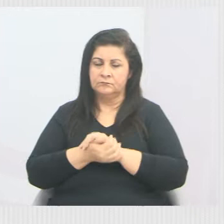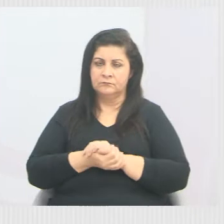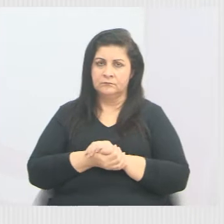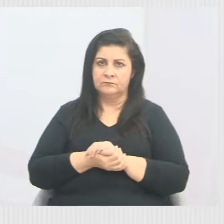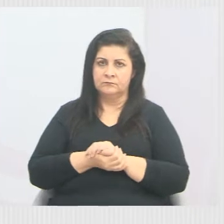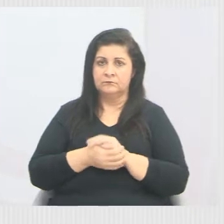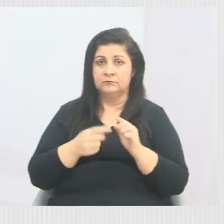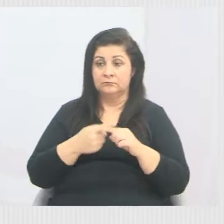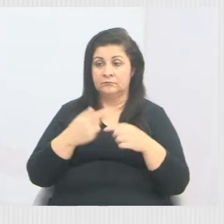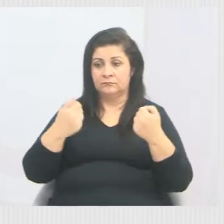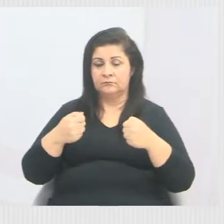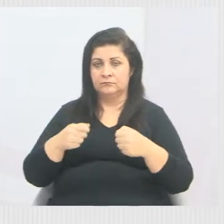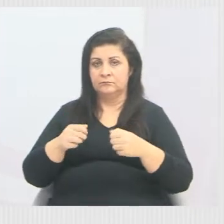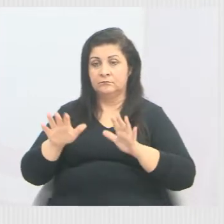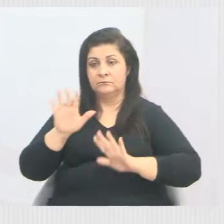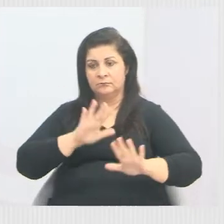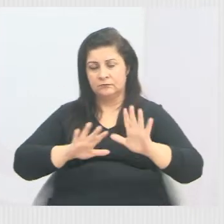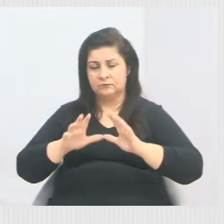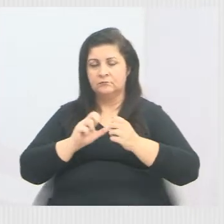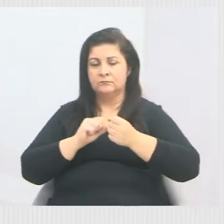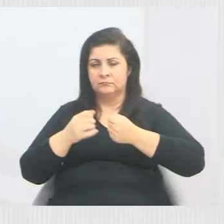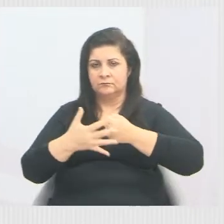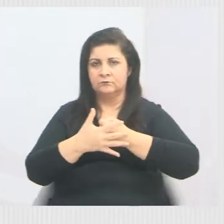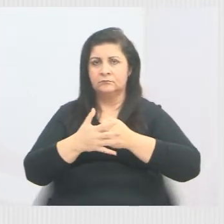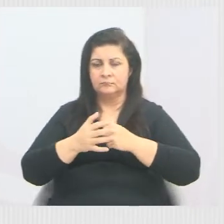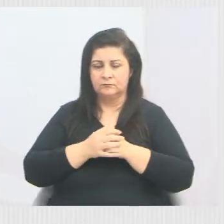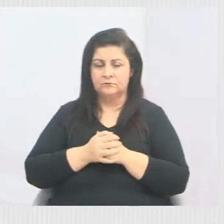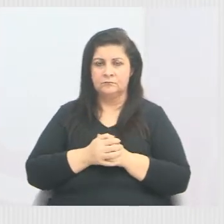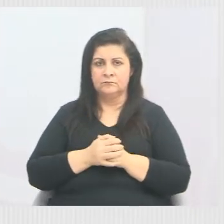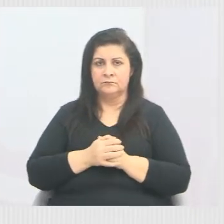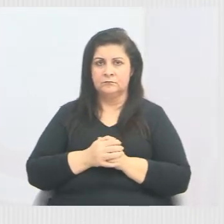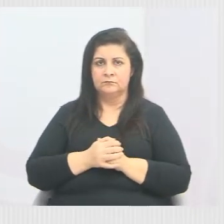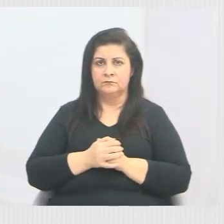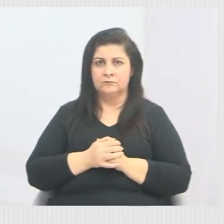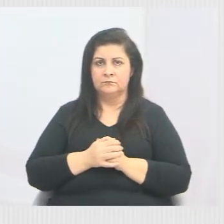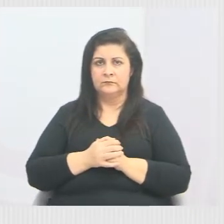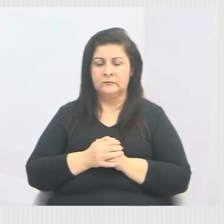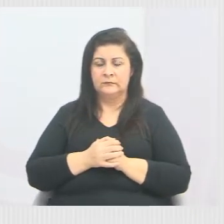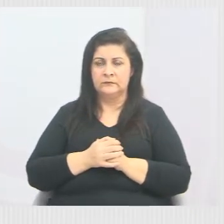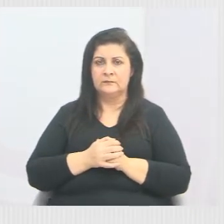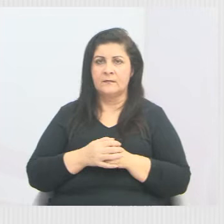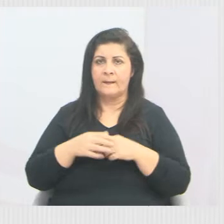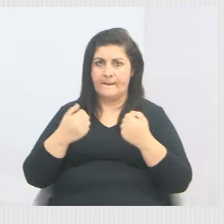grandes necessidades hoje, que é a situação da saúde, o Covid, né,